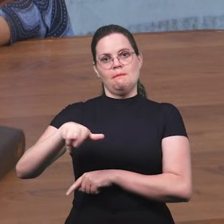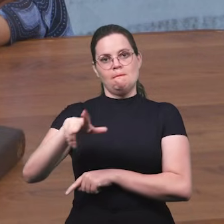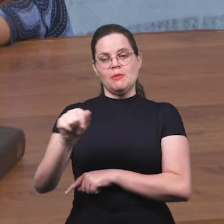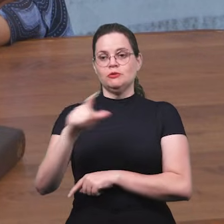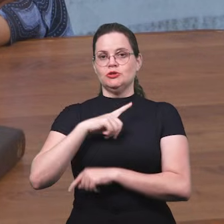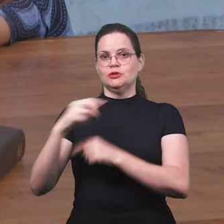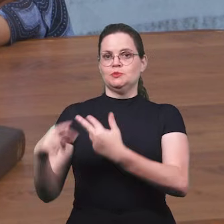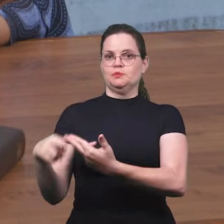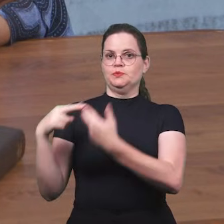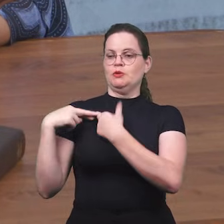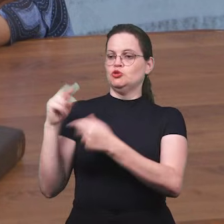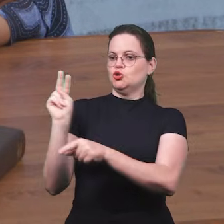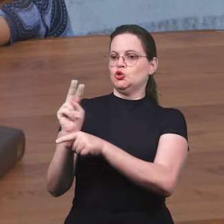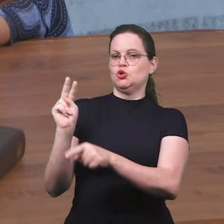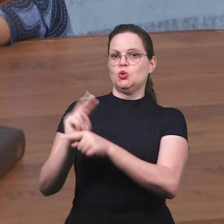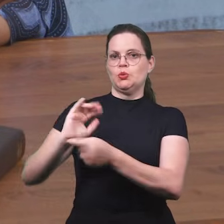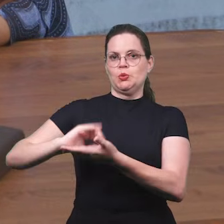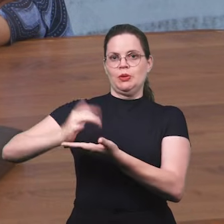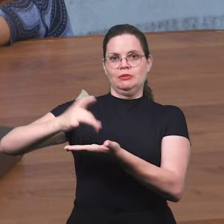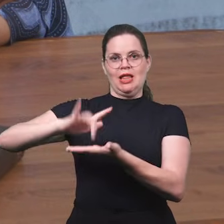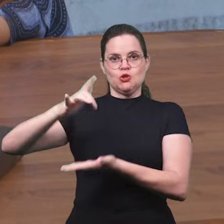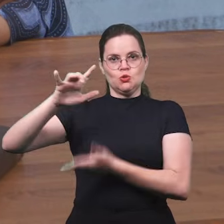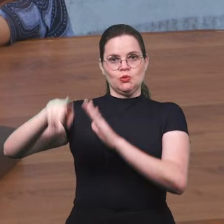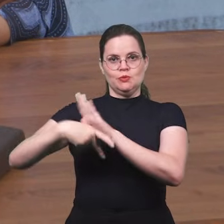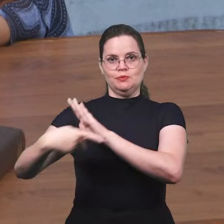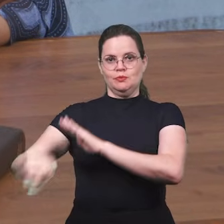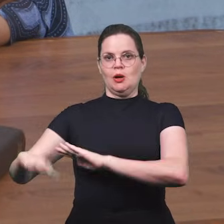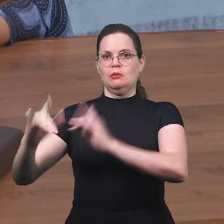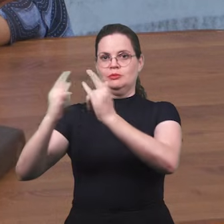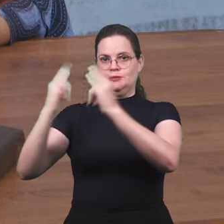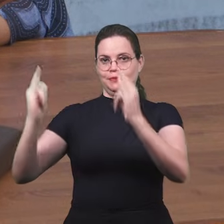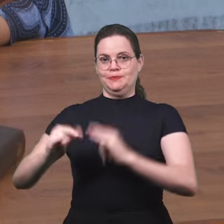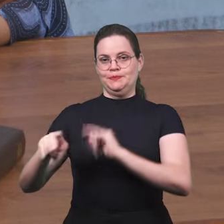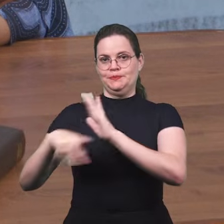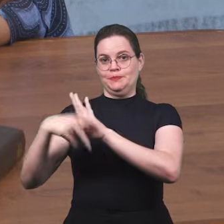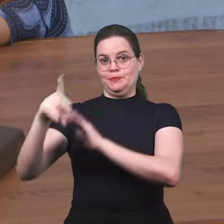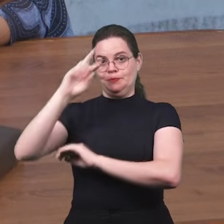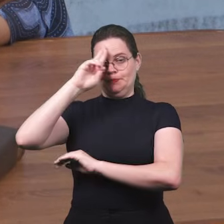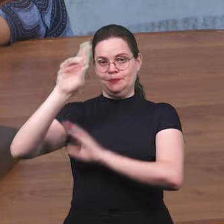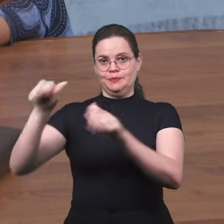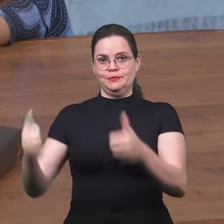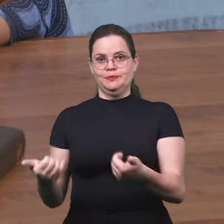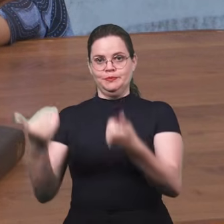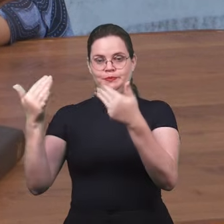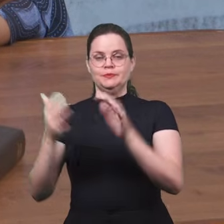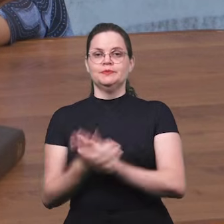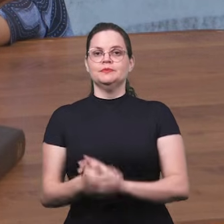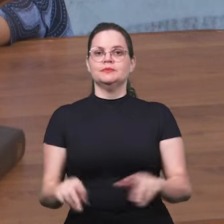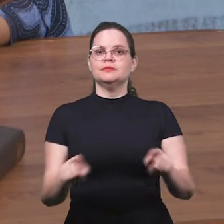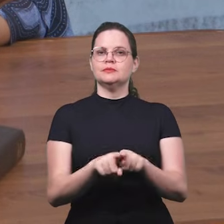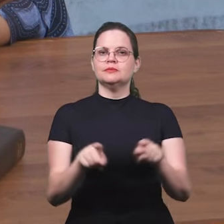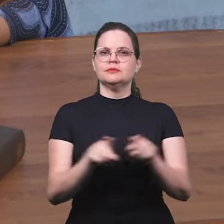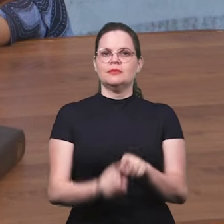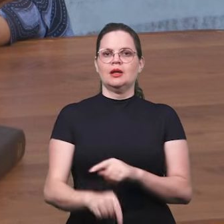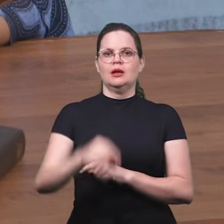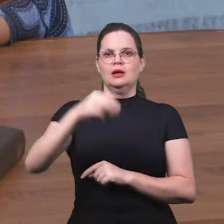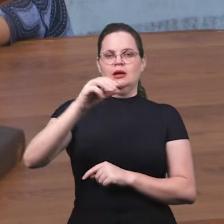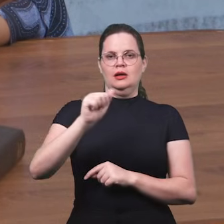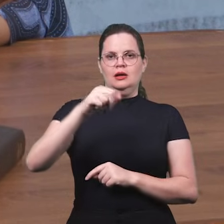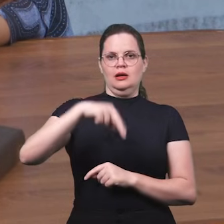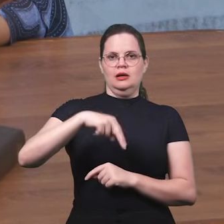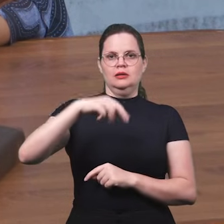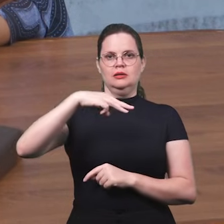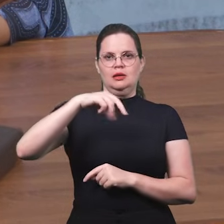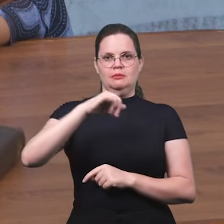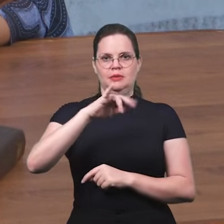dos tesouros da casa do Senhor. Para os Anramitas, para os